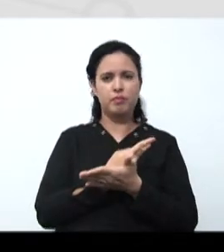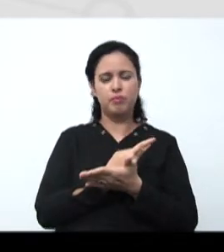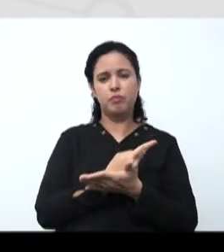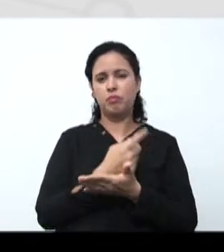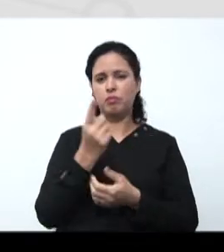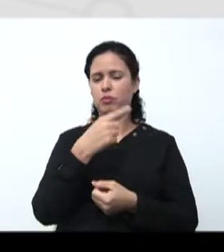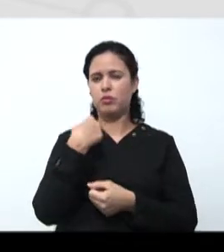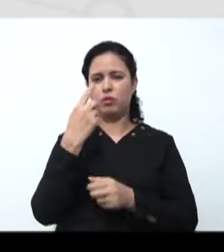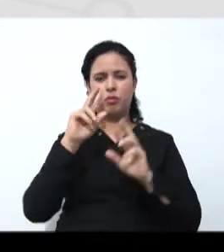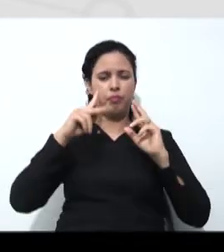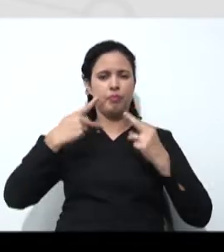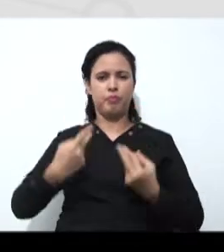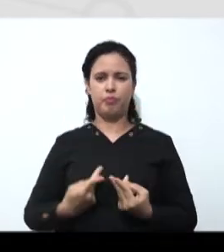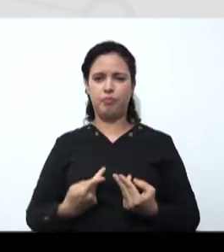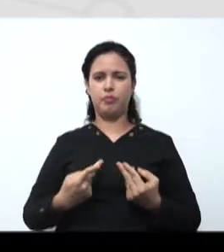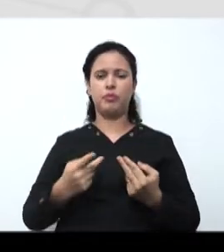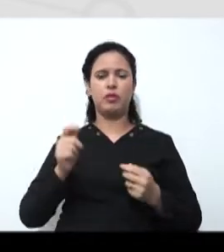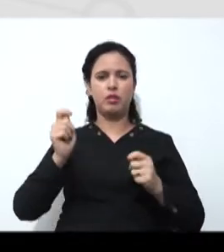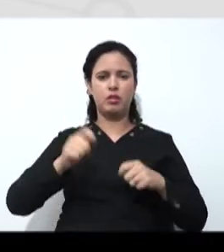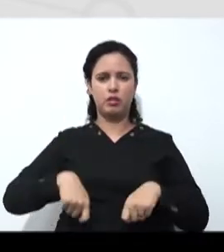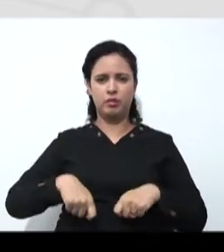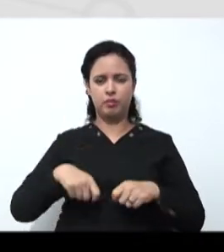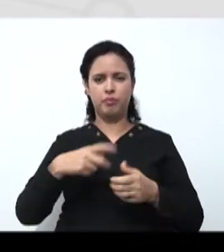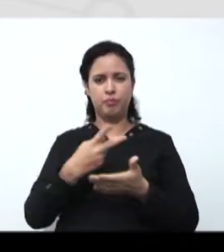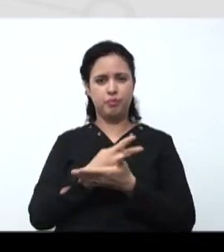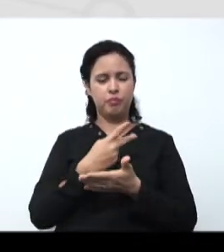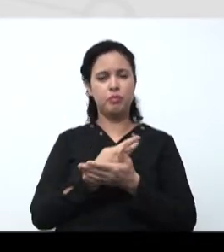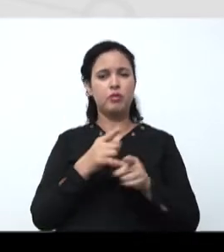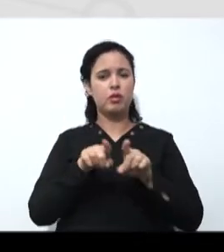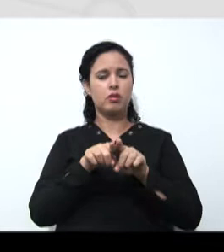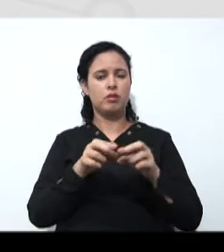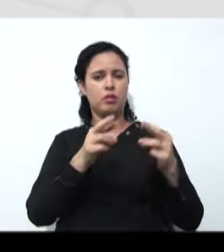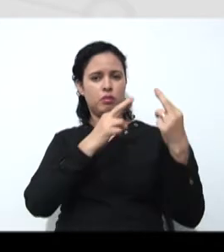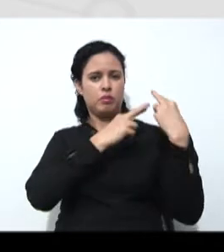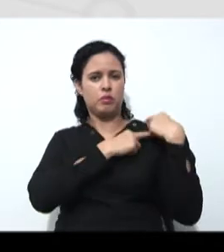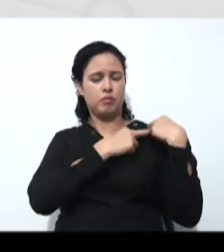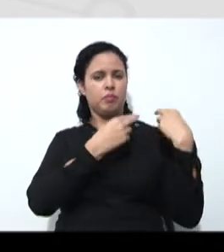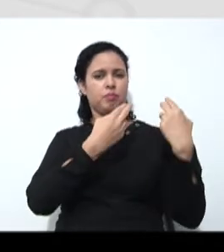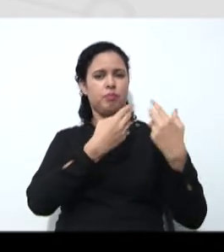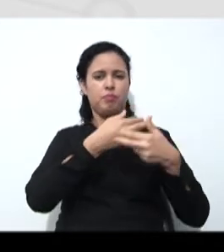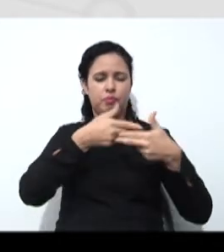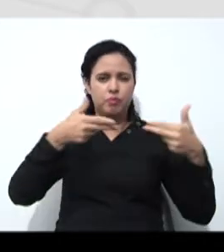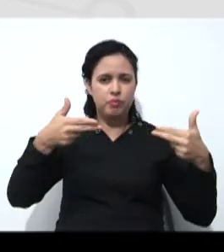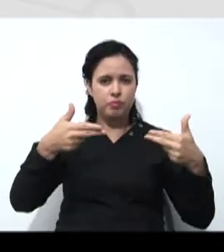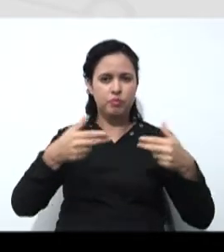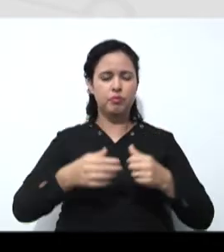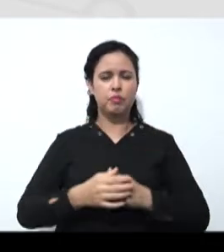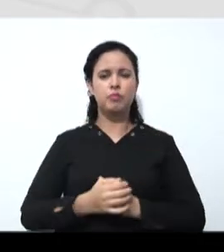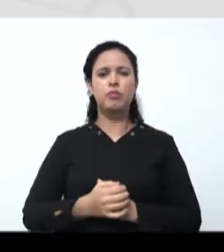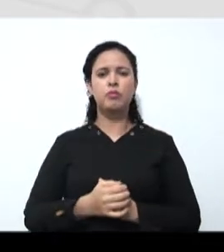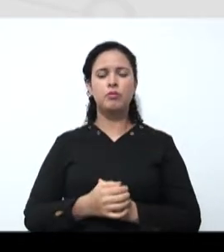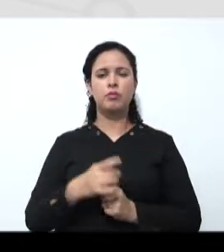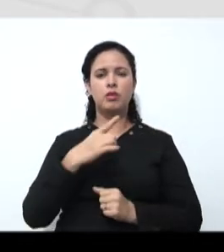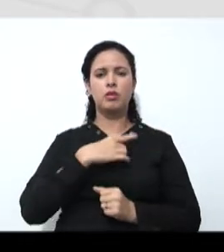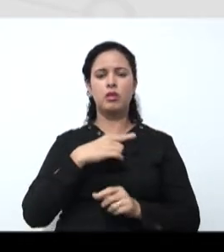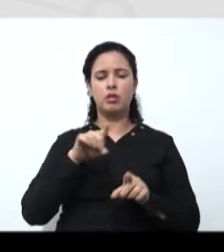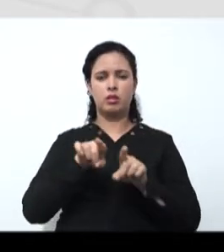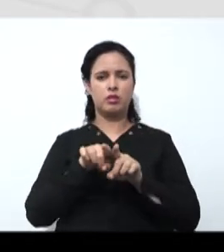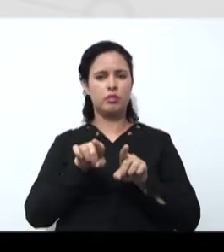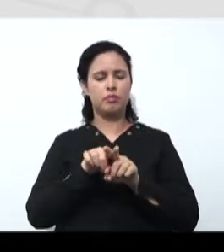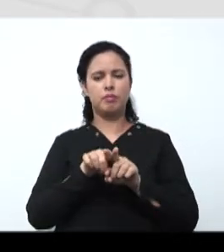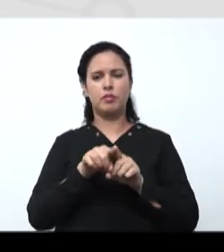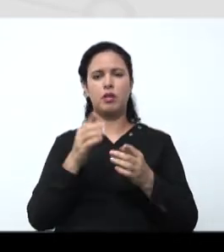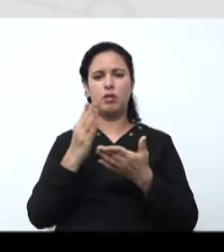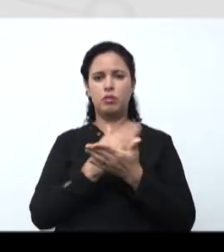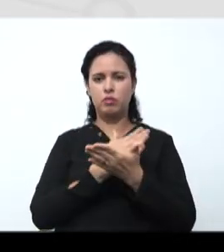seres humanos, acúmulo de responsabilidade e às vezes a gente consegue tem aí um afastamento de algumas